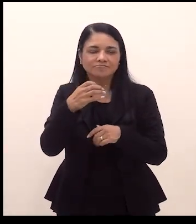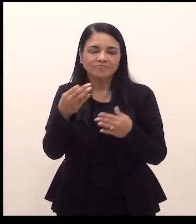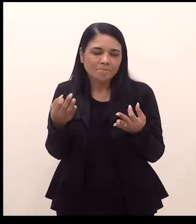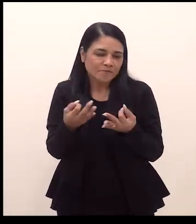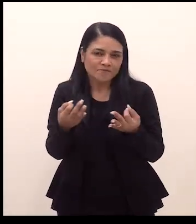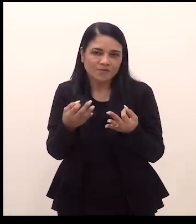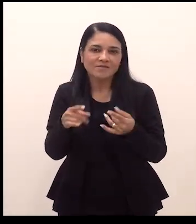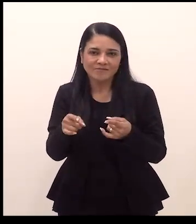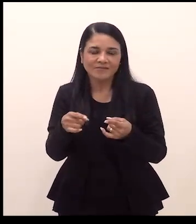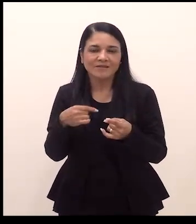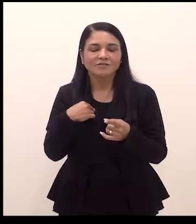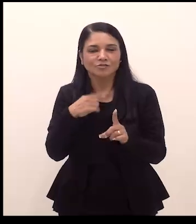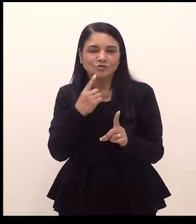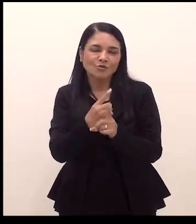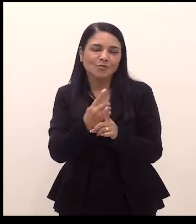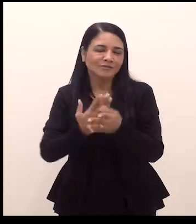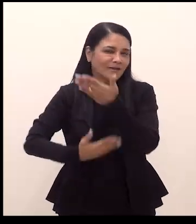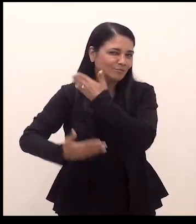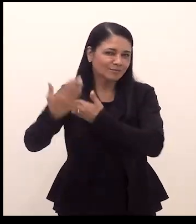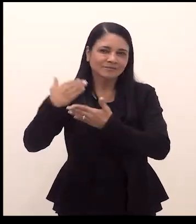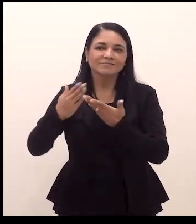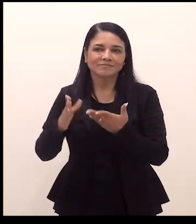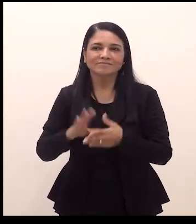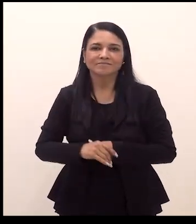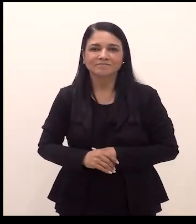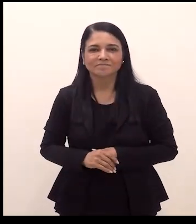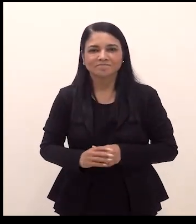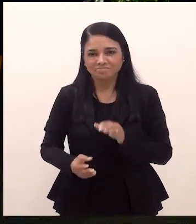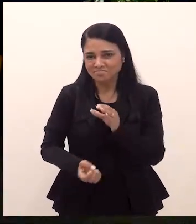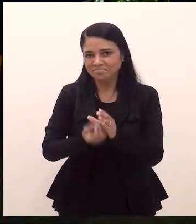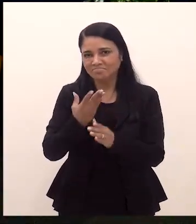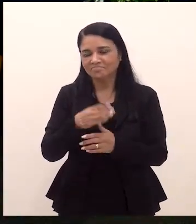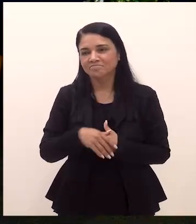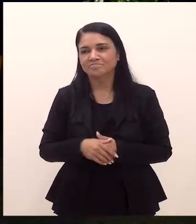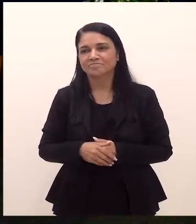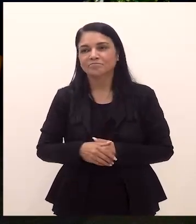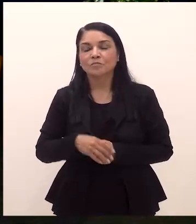é algo que a gente encontra desde que a música é música.